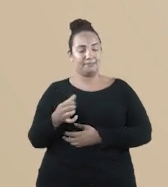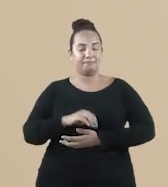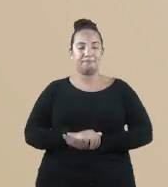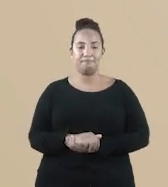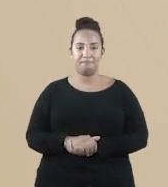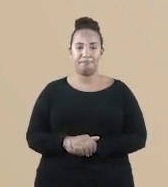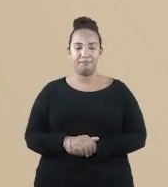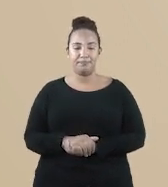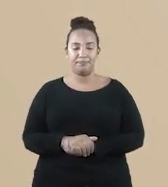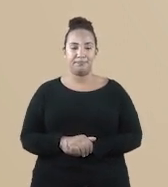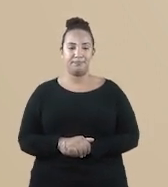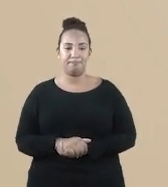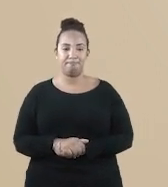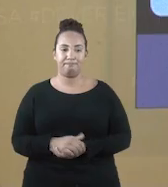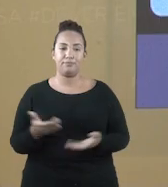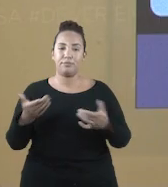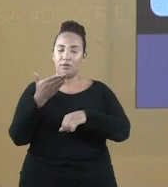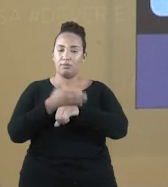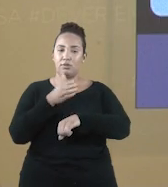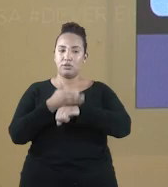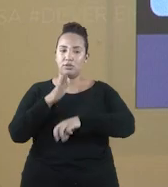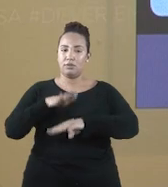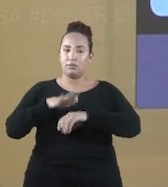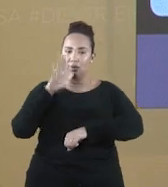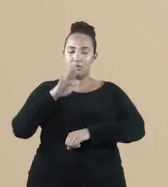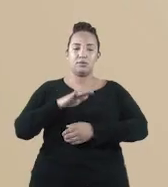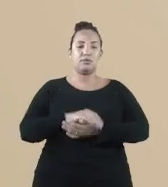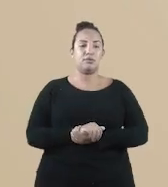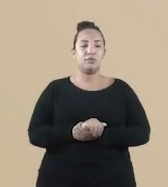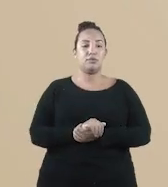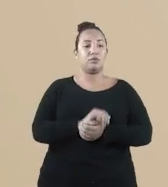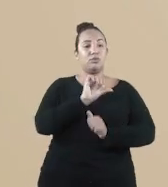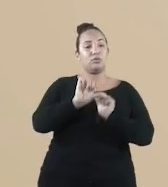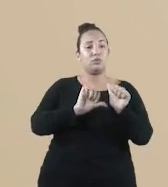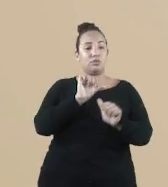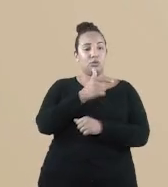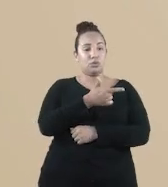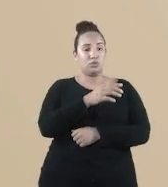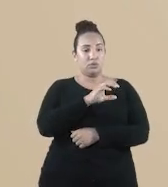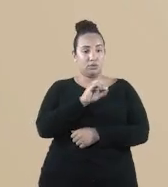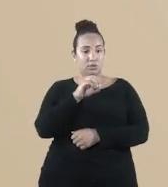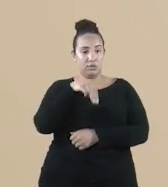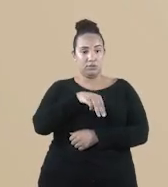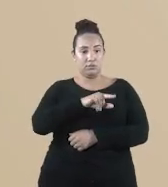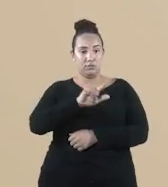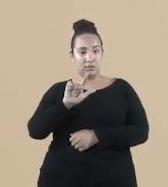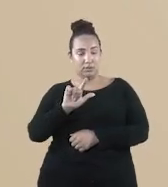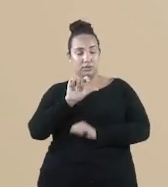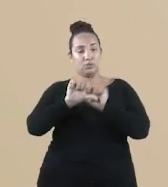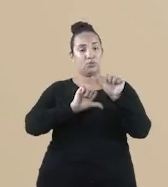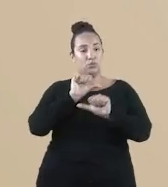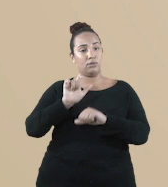1.245,6 centímetros. Vamos treinar mais um pouco? Vamos transformar 200